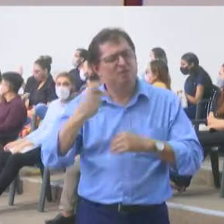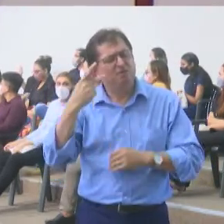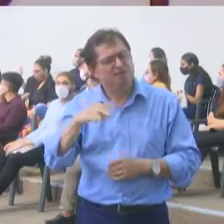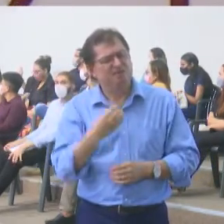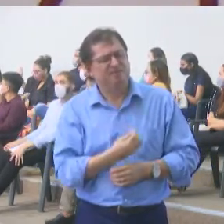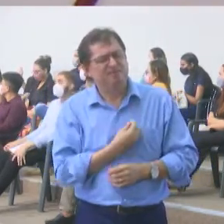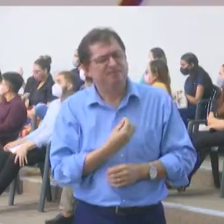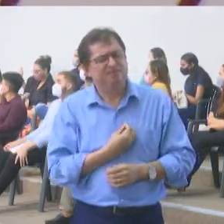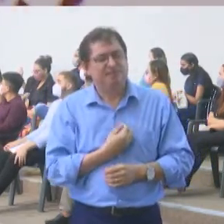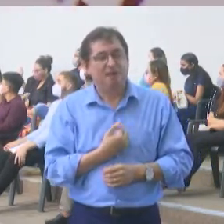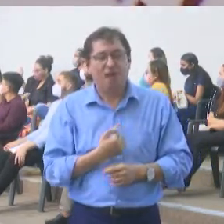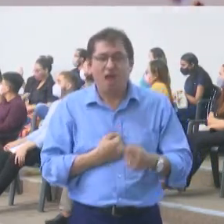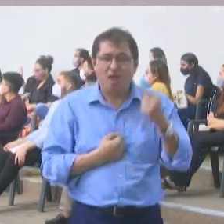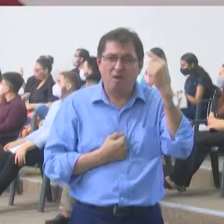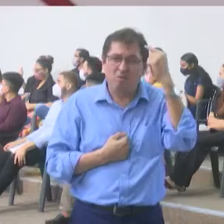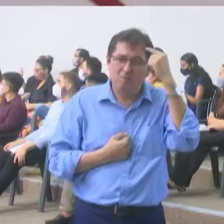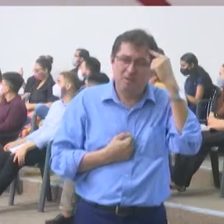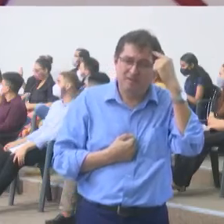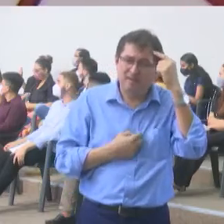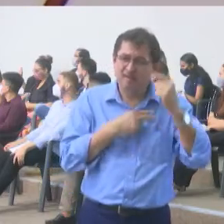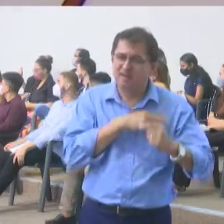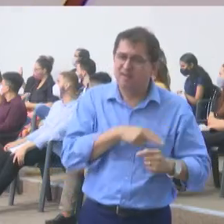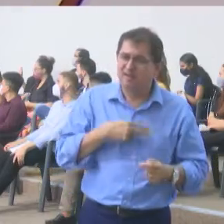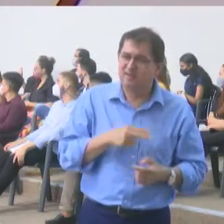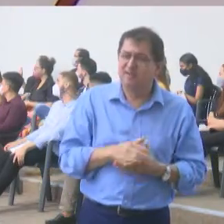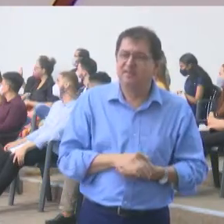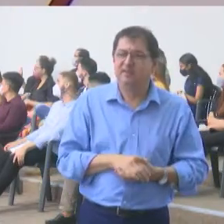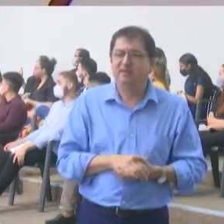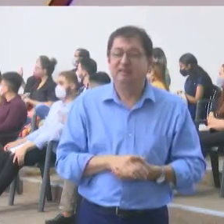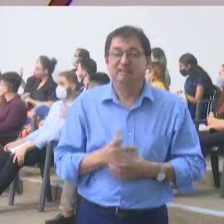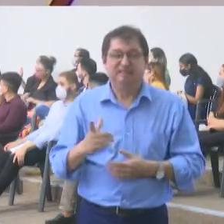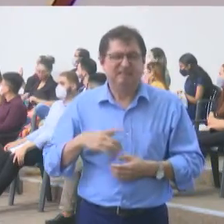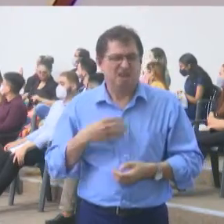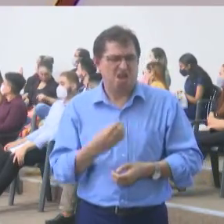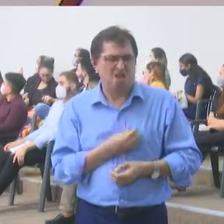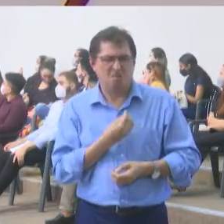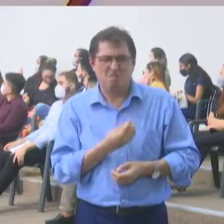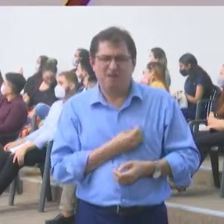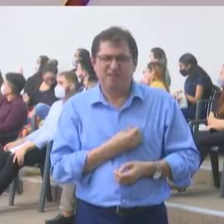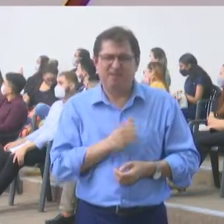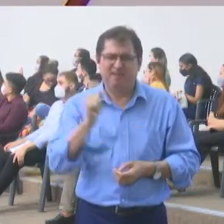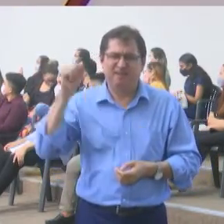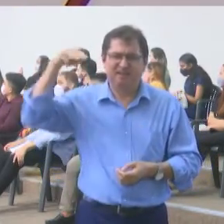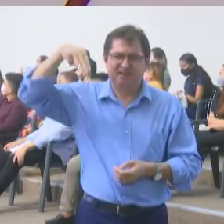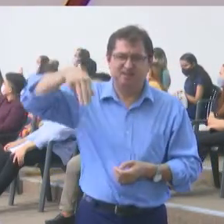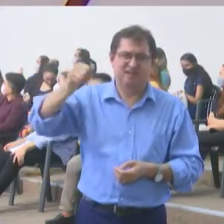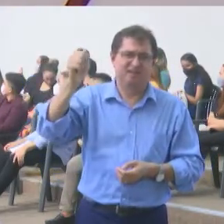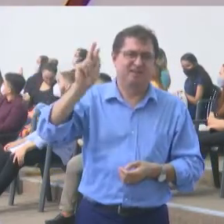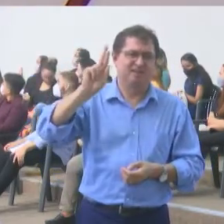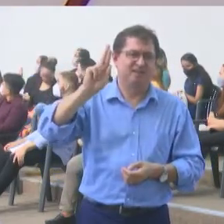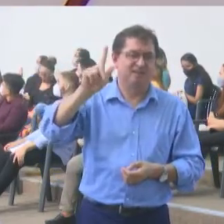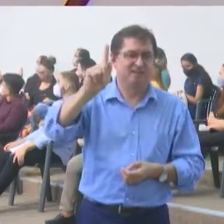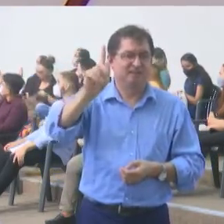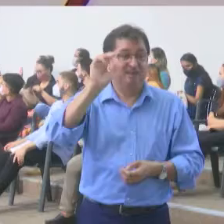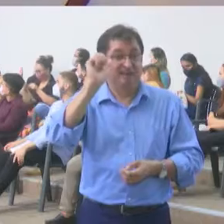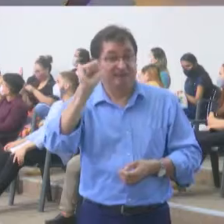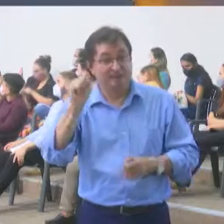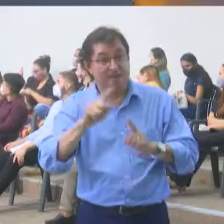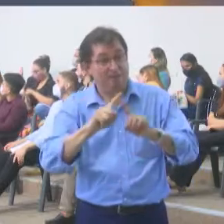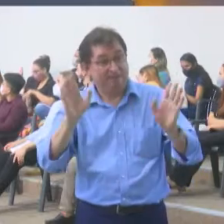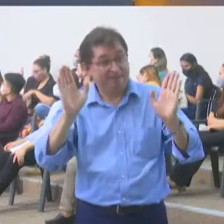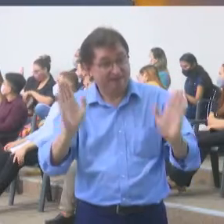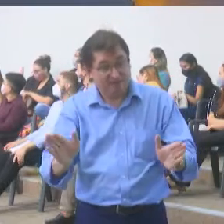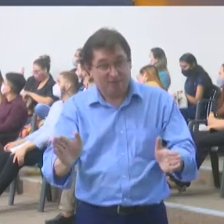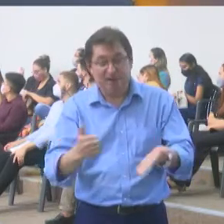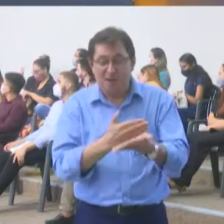eu tenho para mim que Noemi saiu de amarga para saltitante, regozijante. Nesse momento aqui, quando